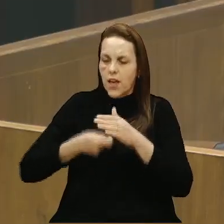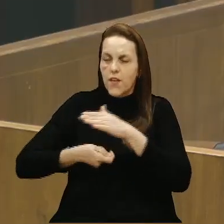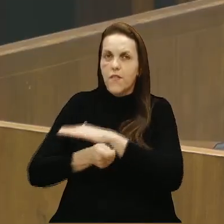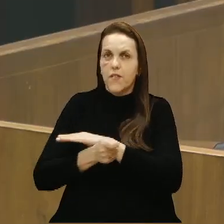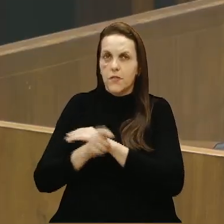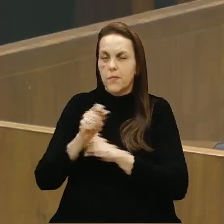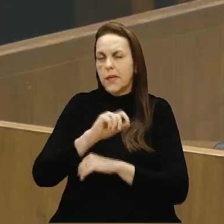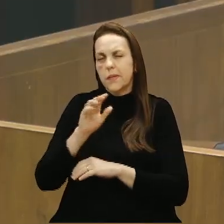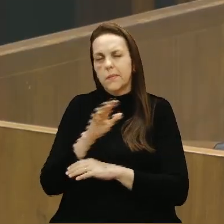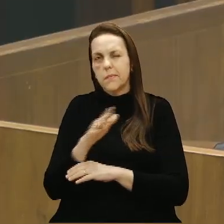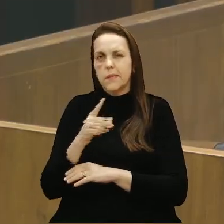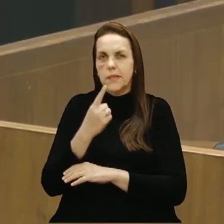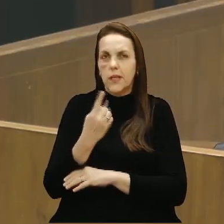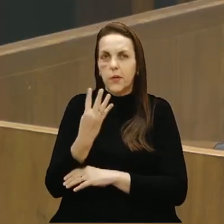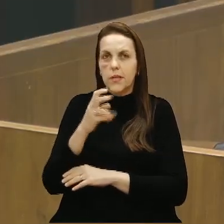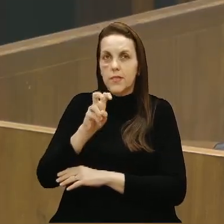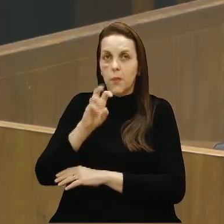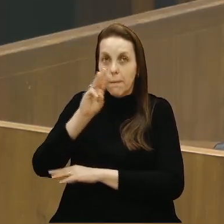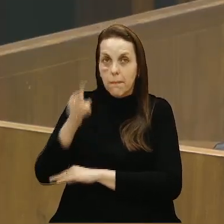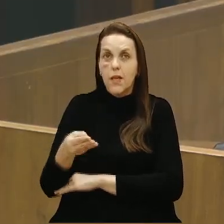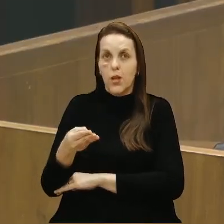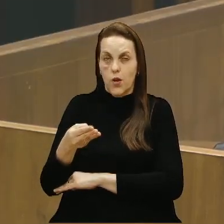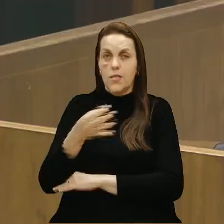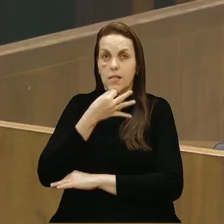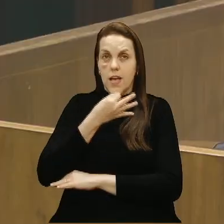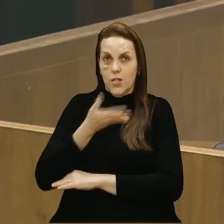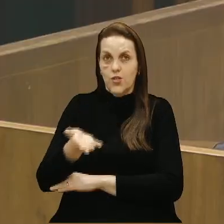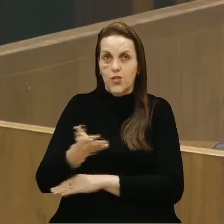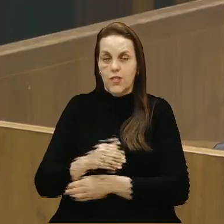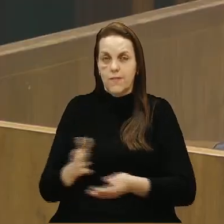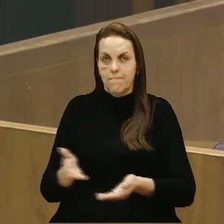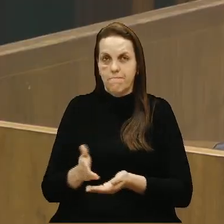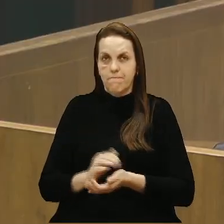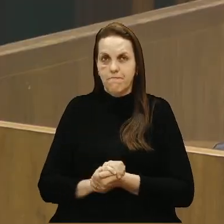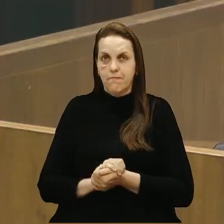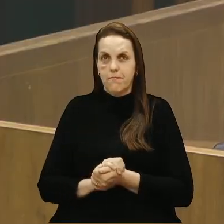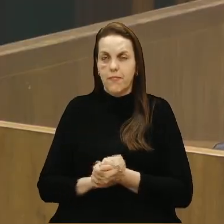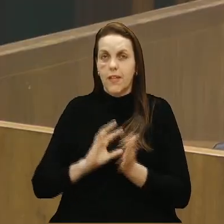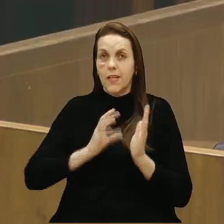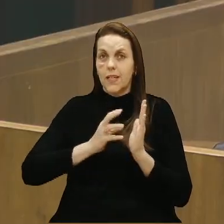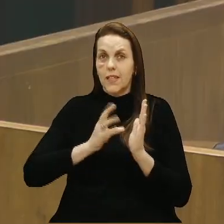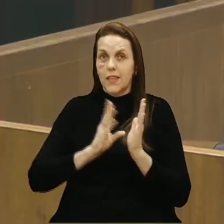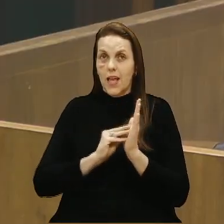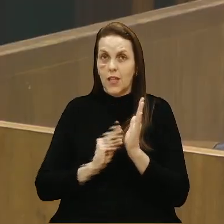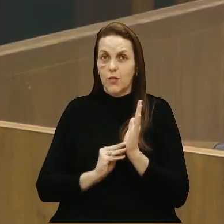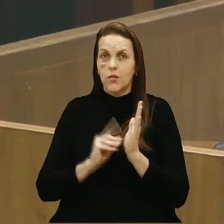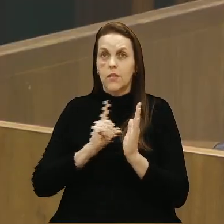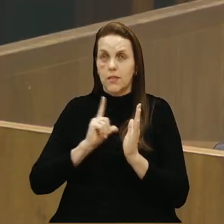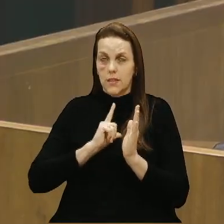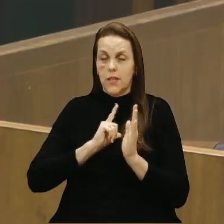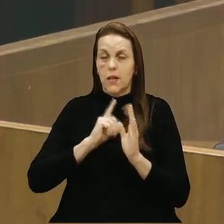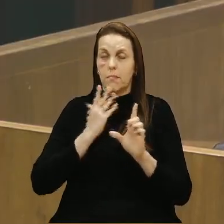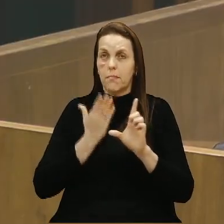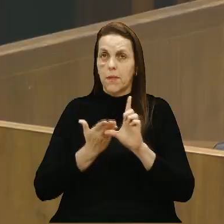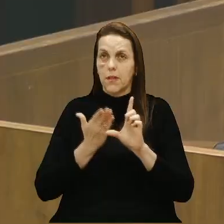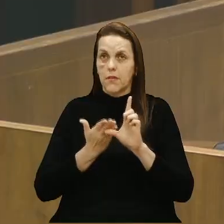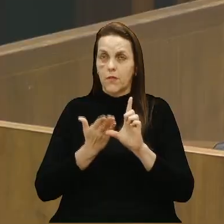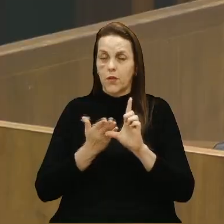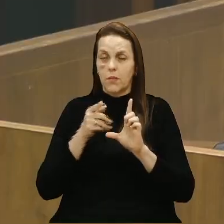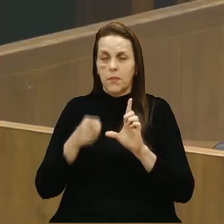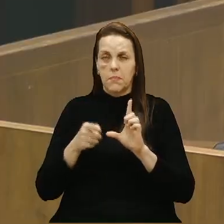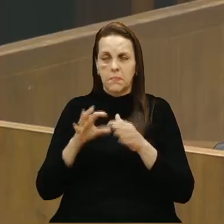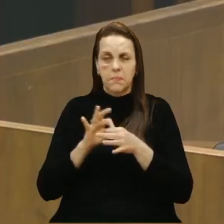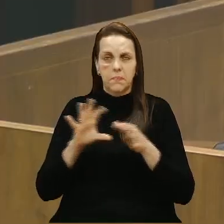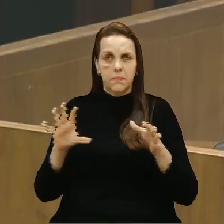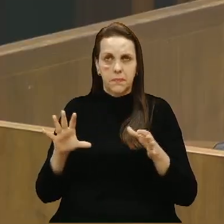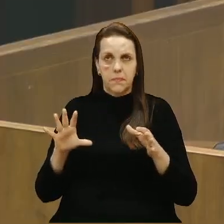pelo menos 145 milhões em Caxias do Sul. Os dados estão na plataforma disponibilizada